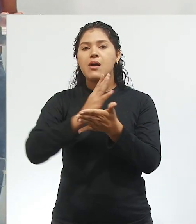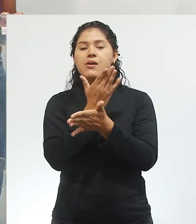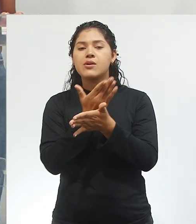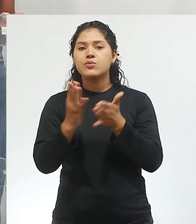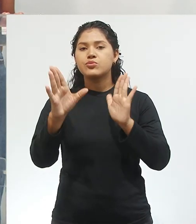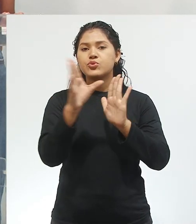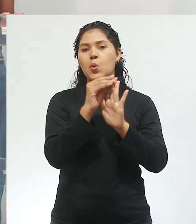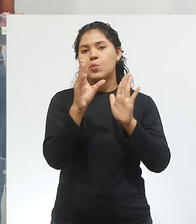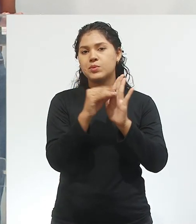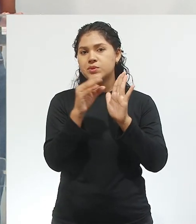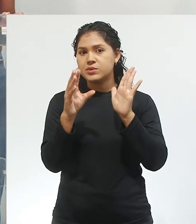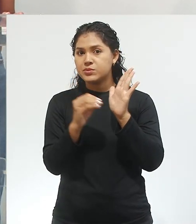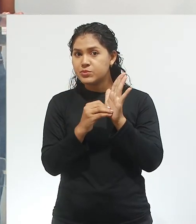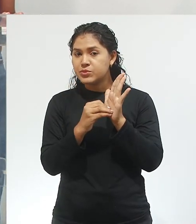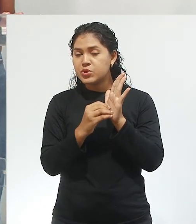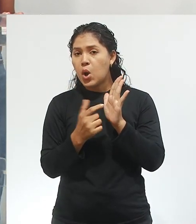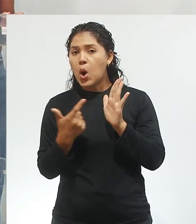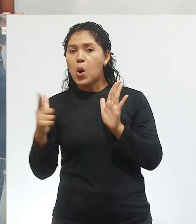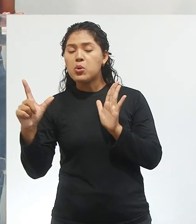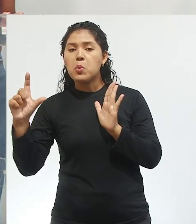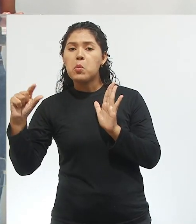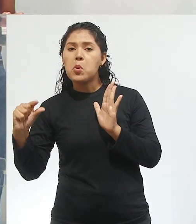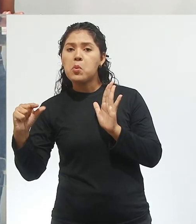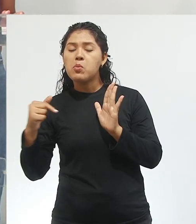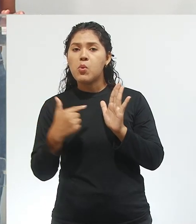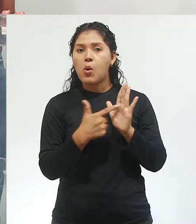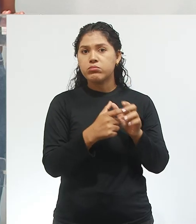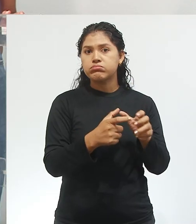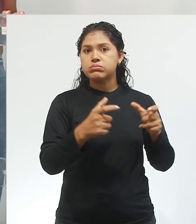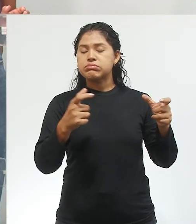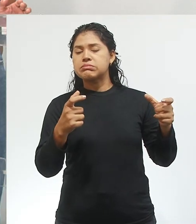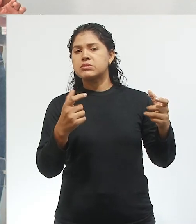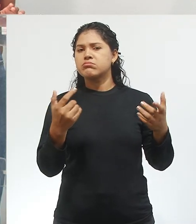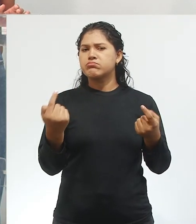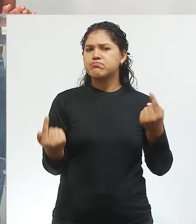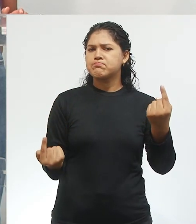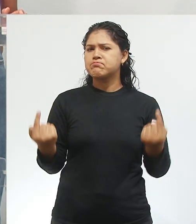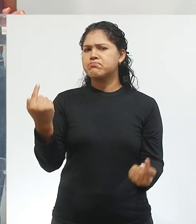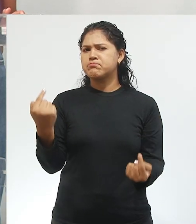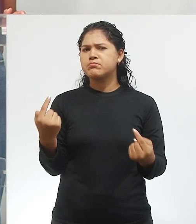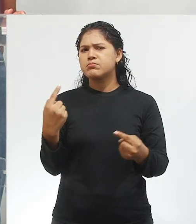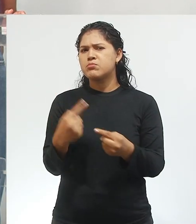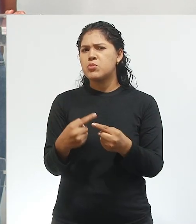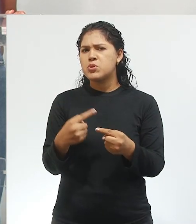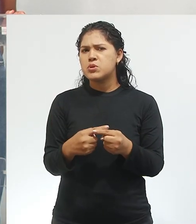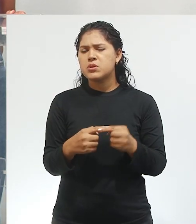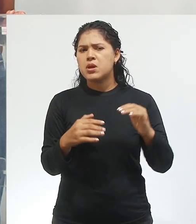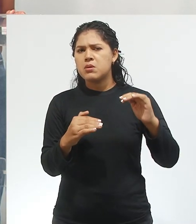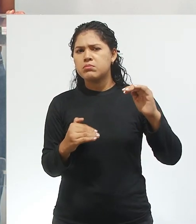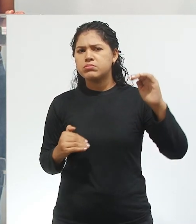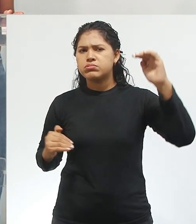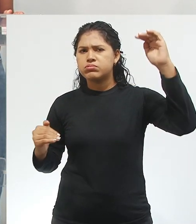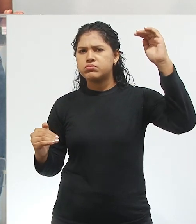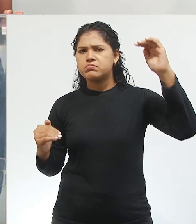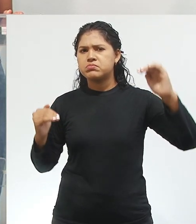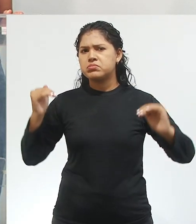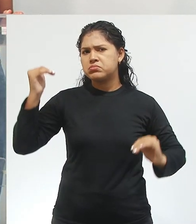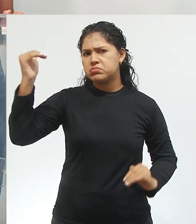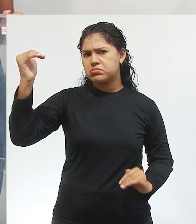conteúdos em relação a outros. Então, vejamos, eu falei que existe uma lei, a